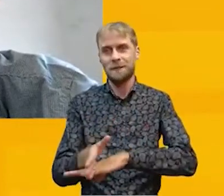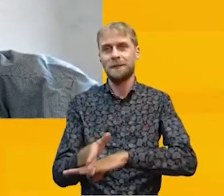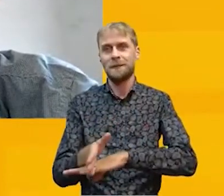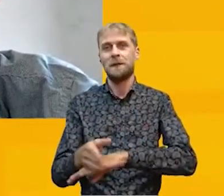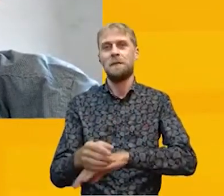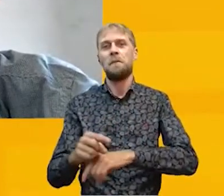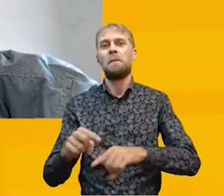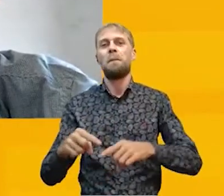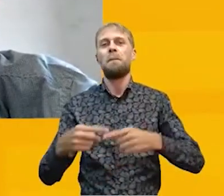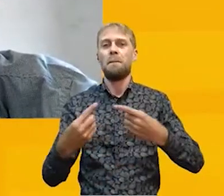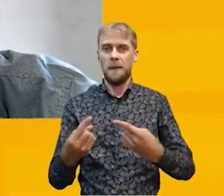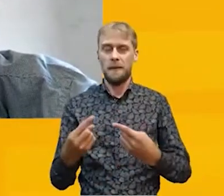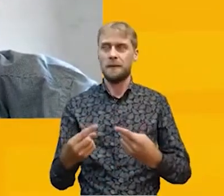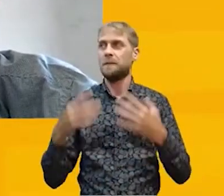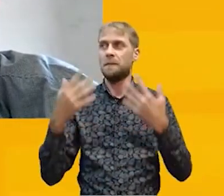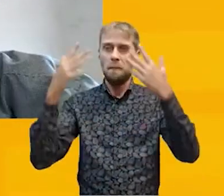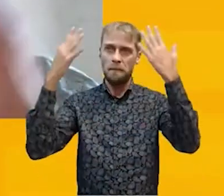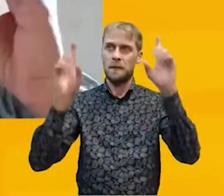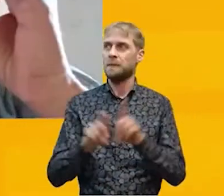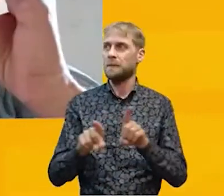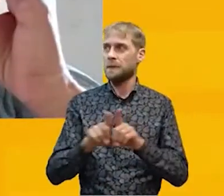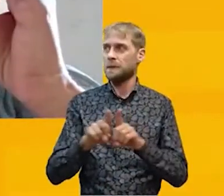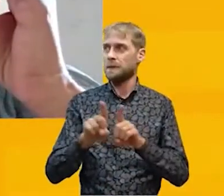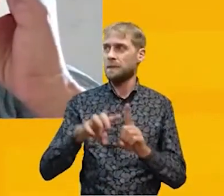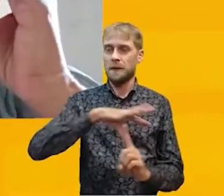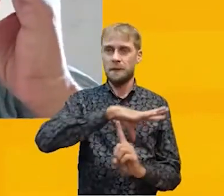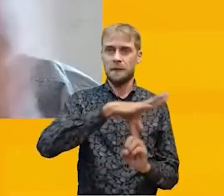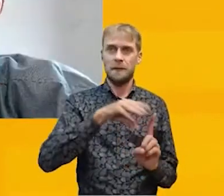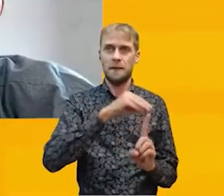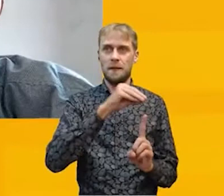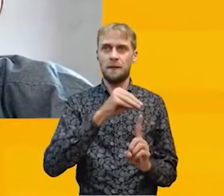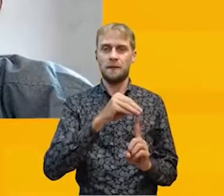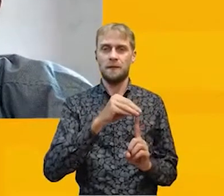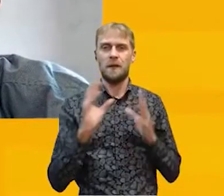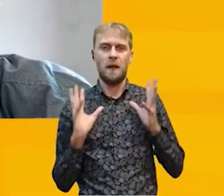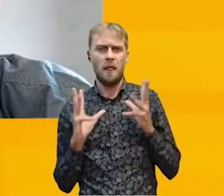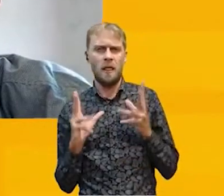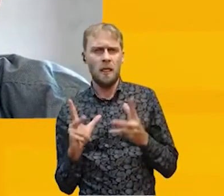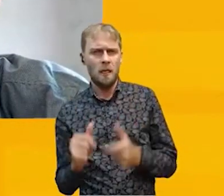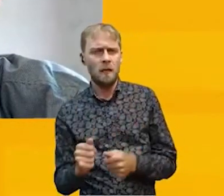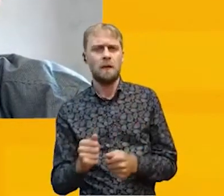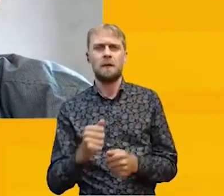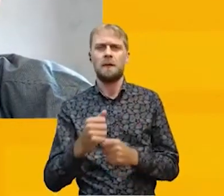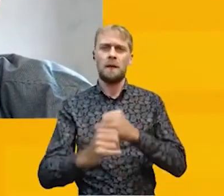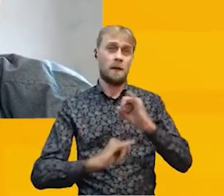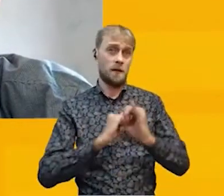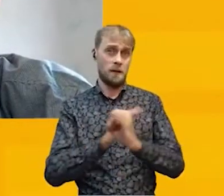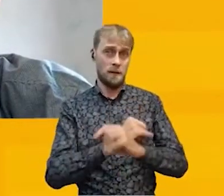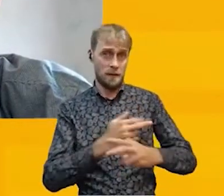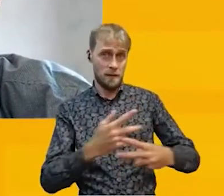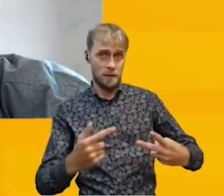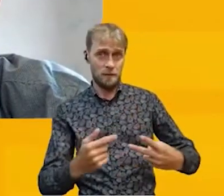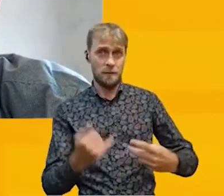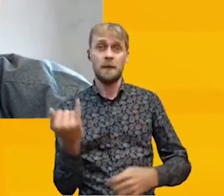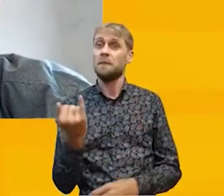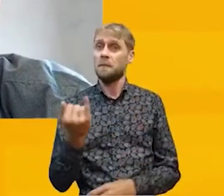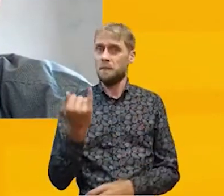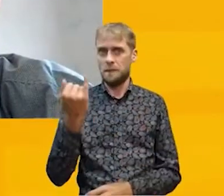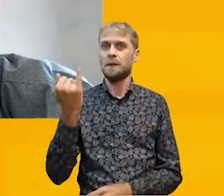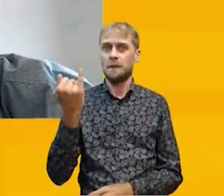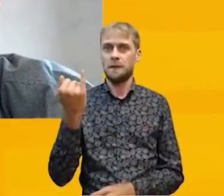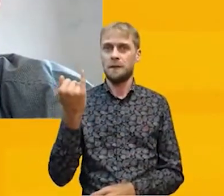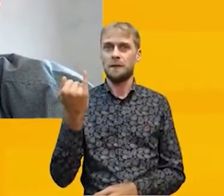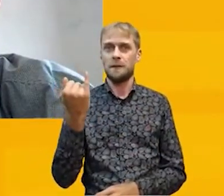quero também parabenizar a iniciativa do AgroTeams 100% Digital. Foi uma iniciativa muito interessante e está